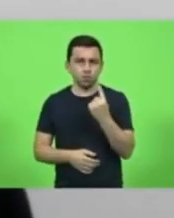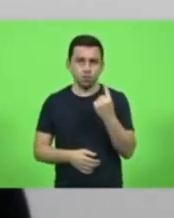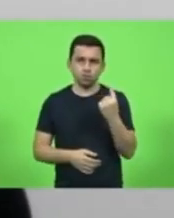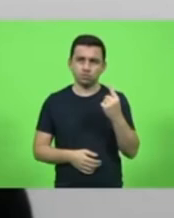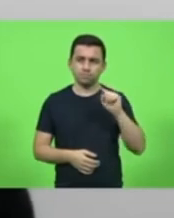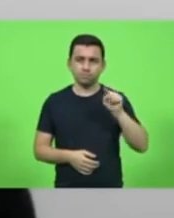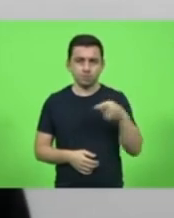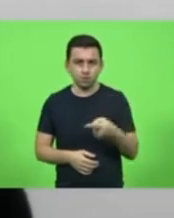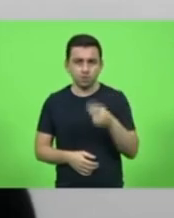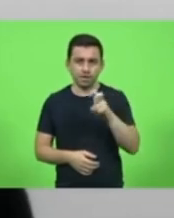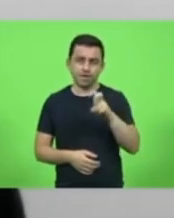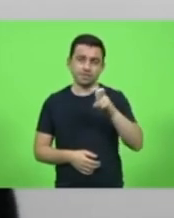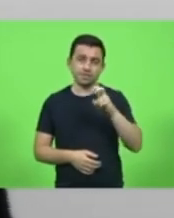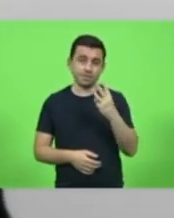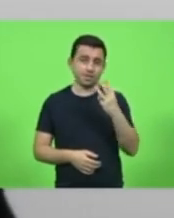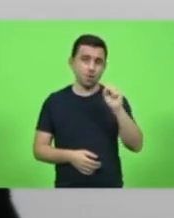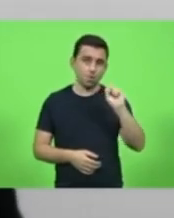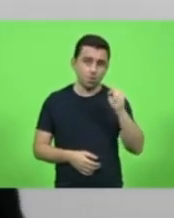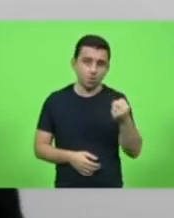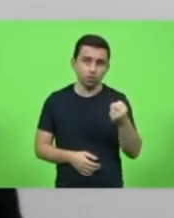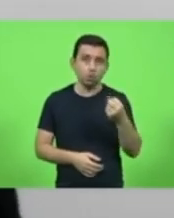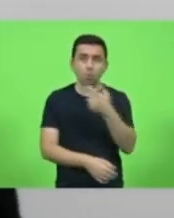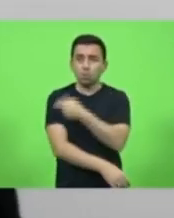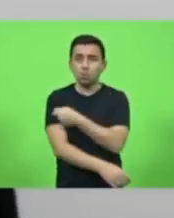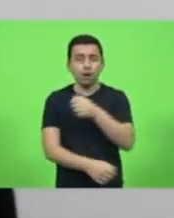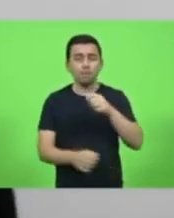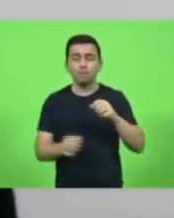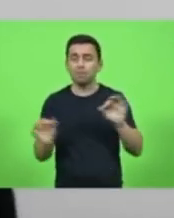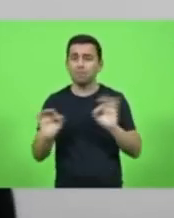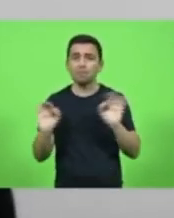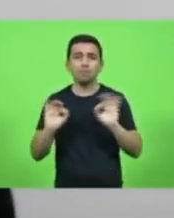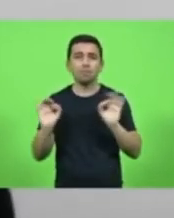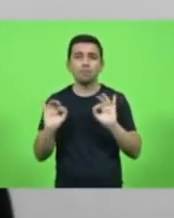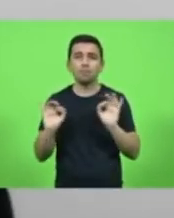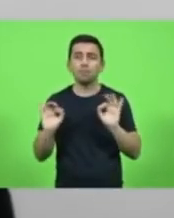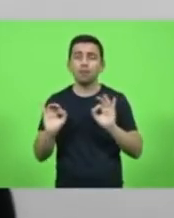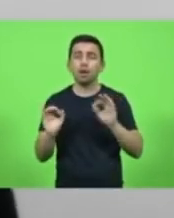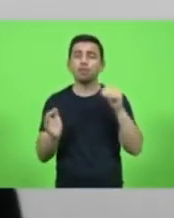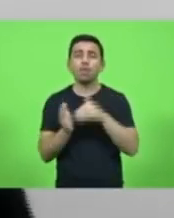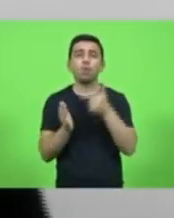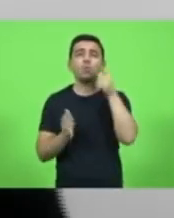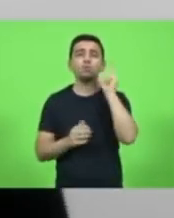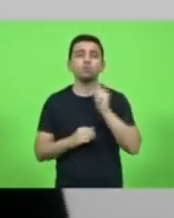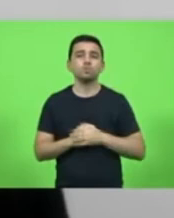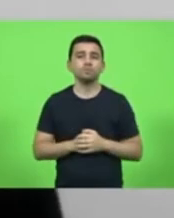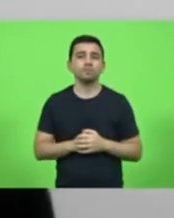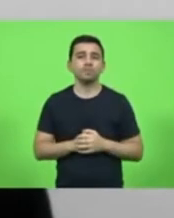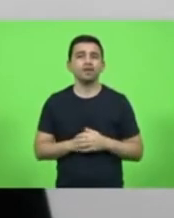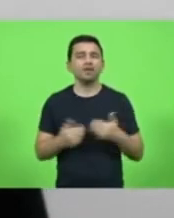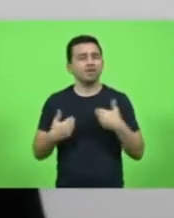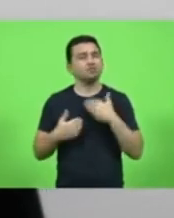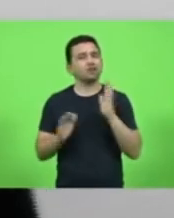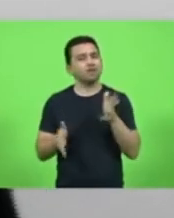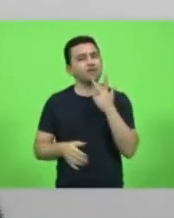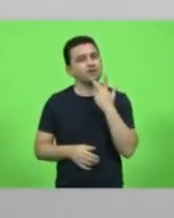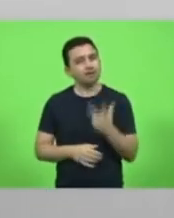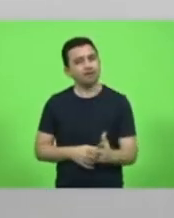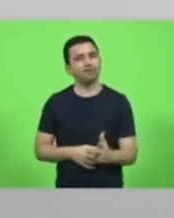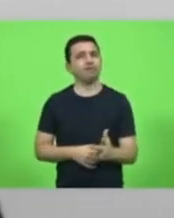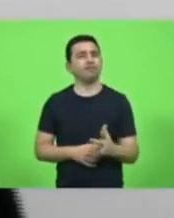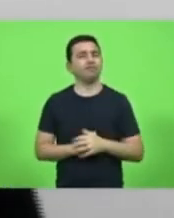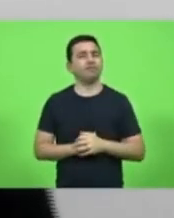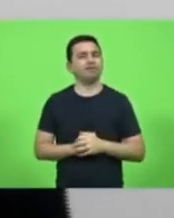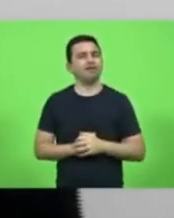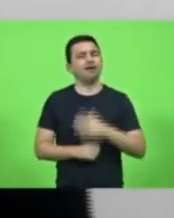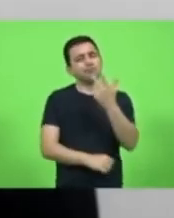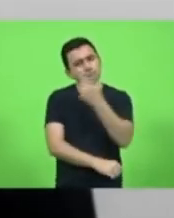111.538 vacinas que não haviam sido aplicadas ainda até ontem. Eu tenho dito que estas doses